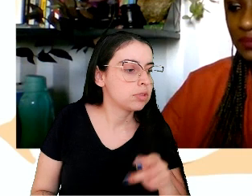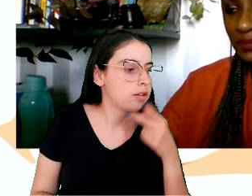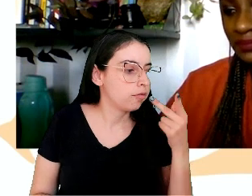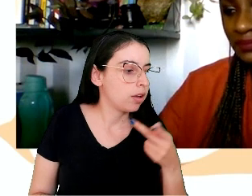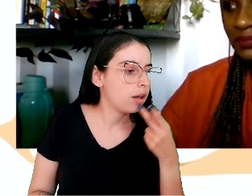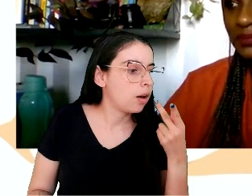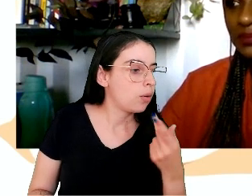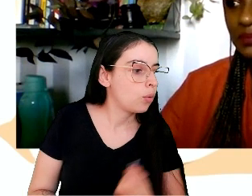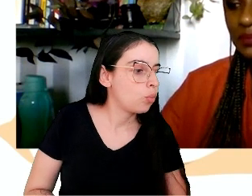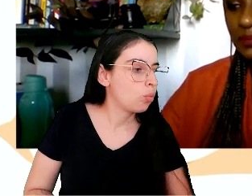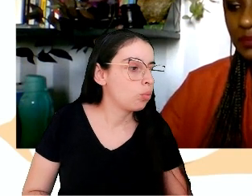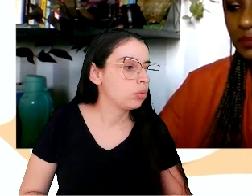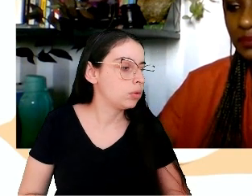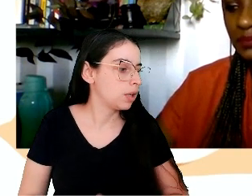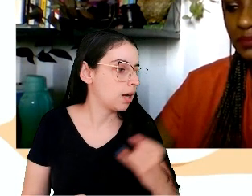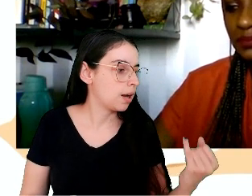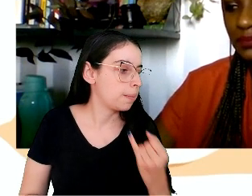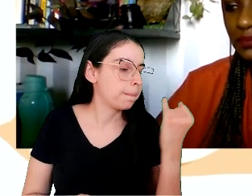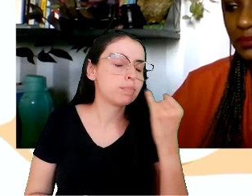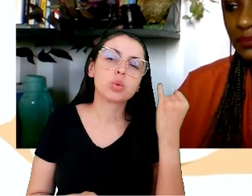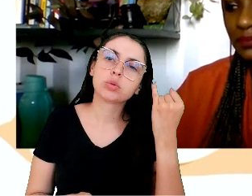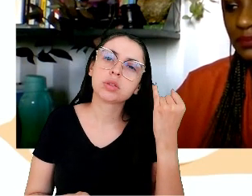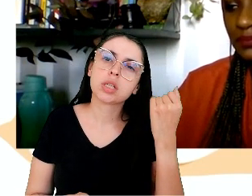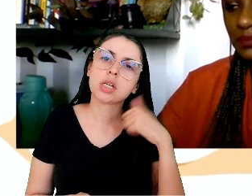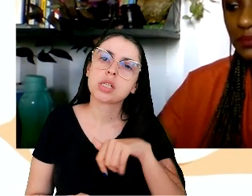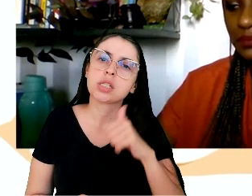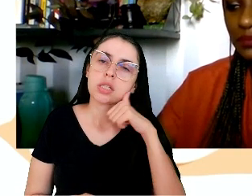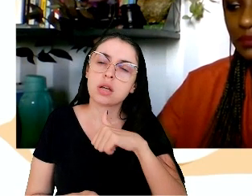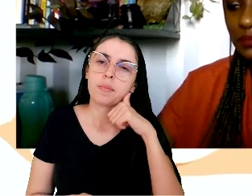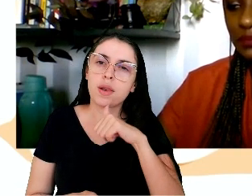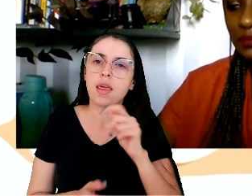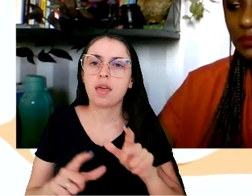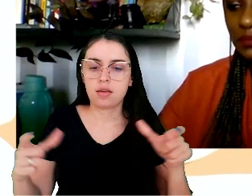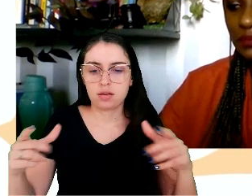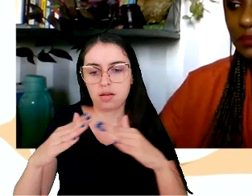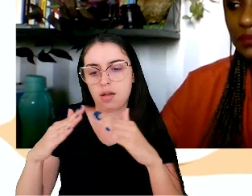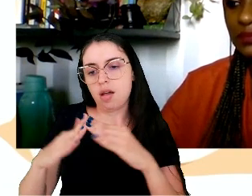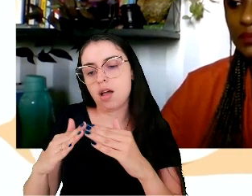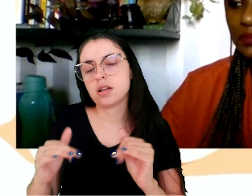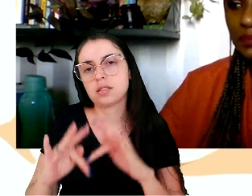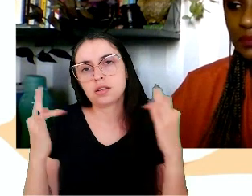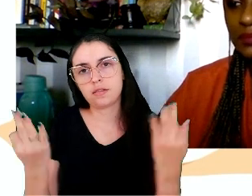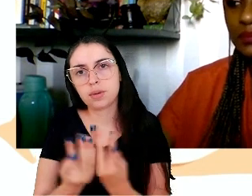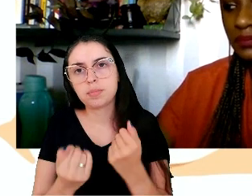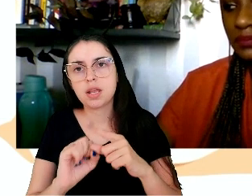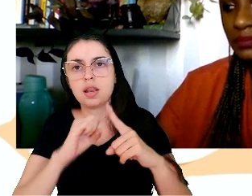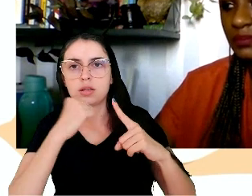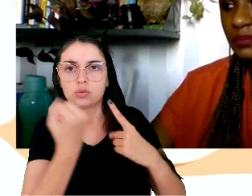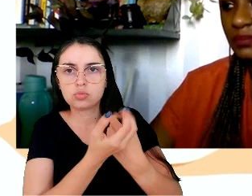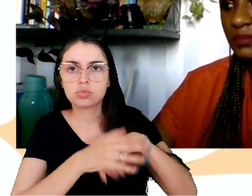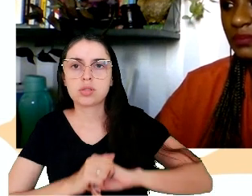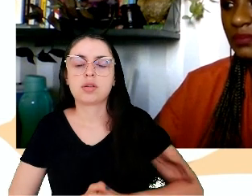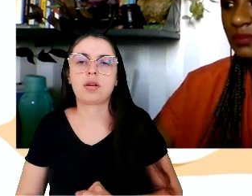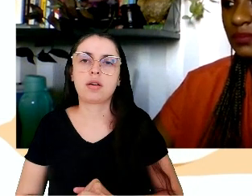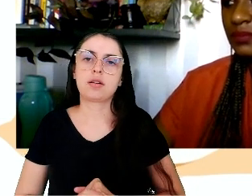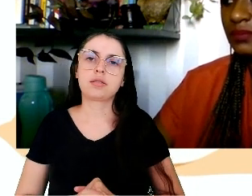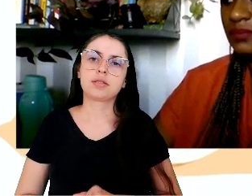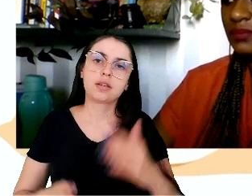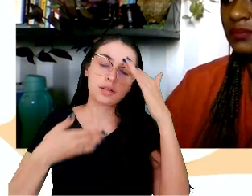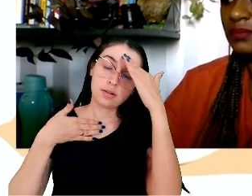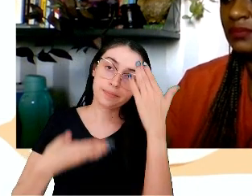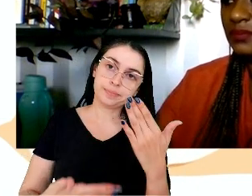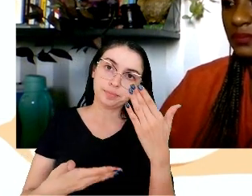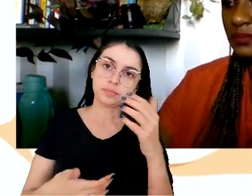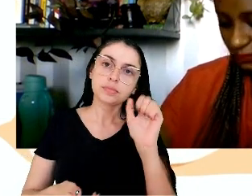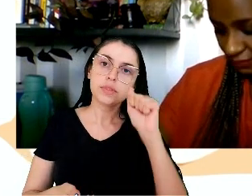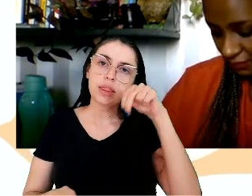comentou, né, sobre a importância da mulher na casa, na família, na sociedade. Queria agradecer a